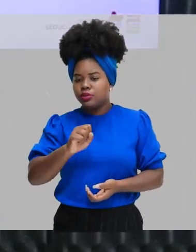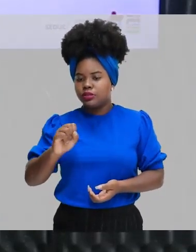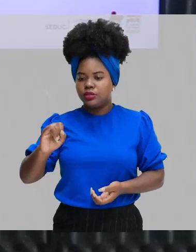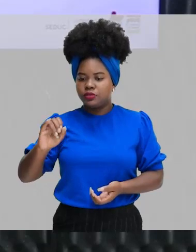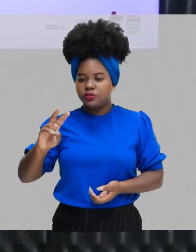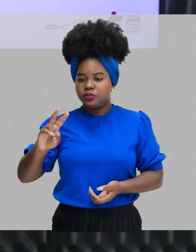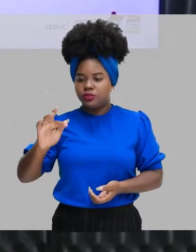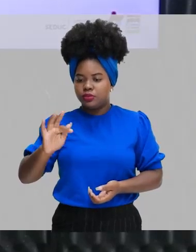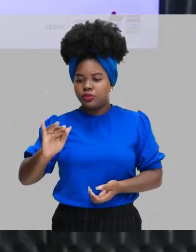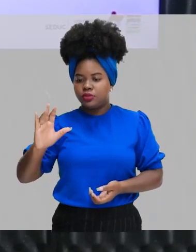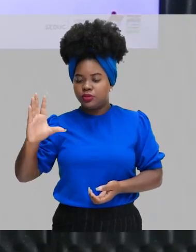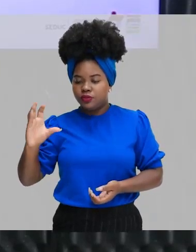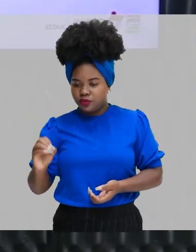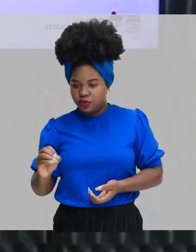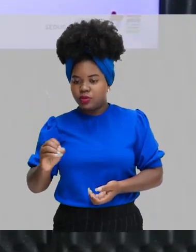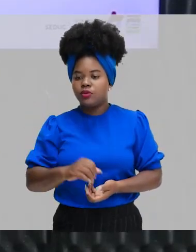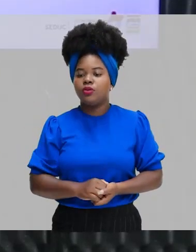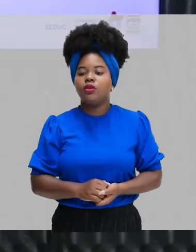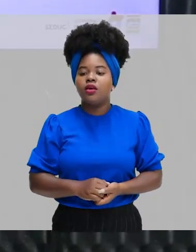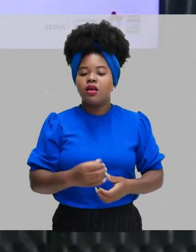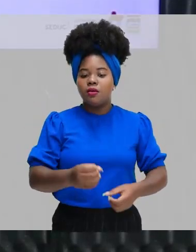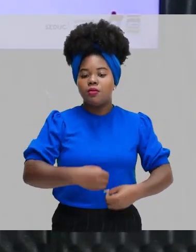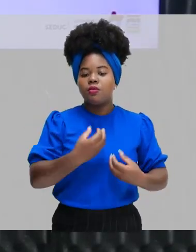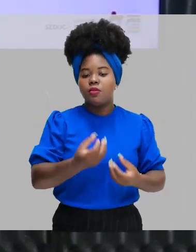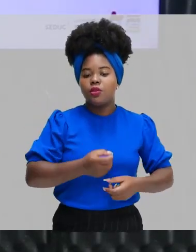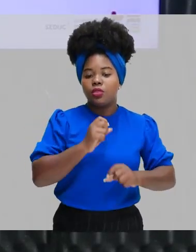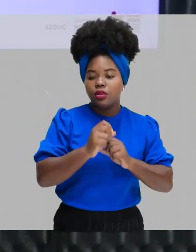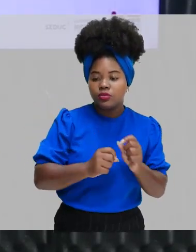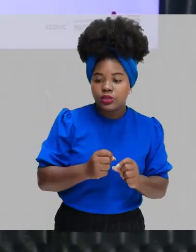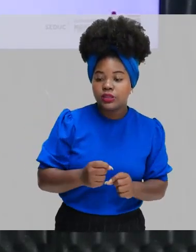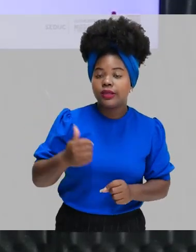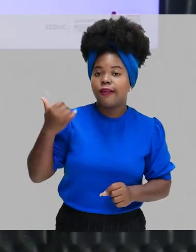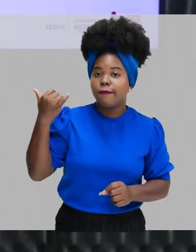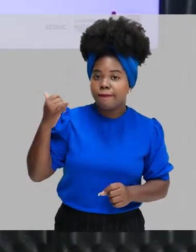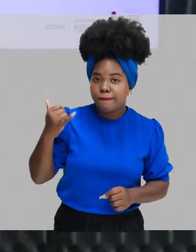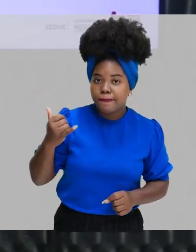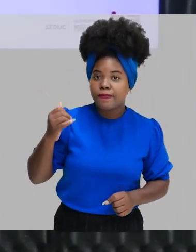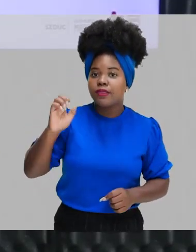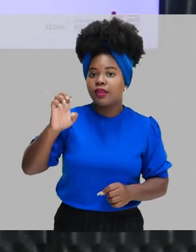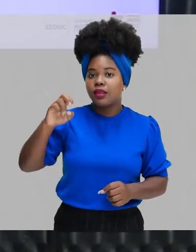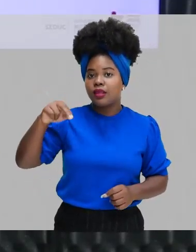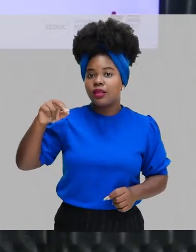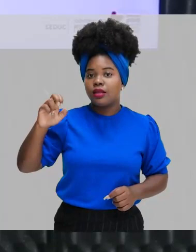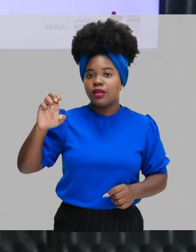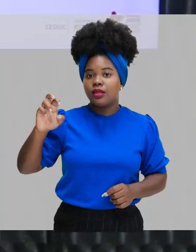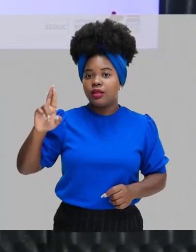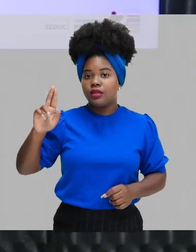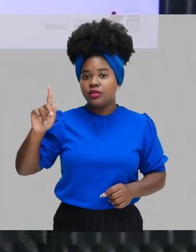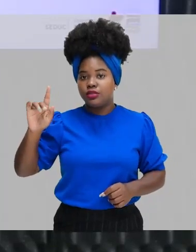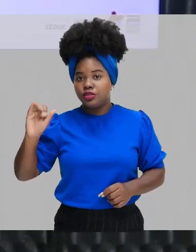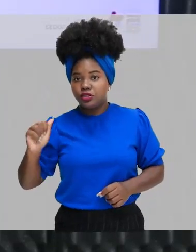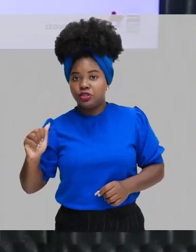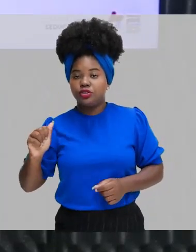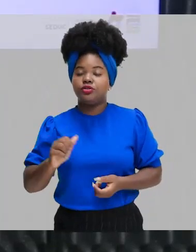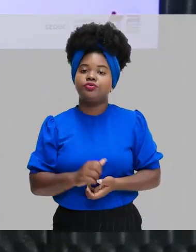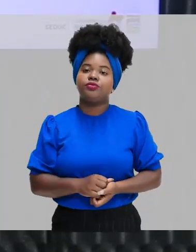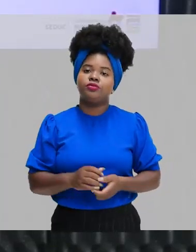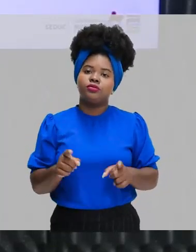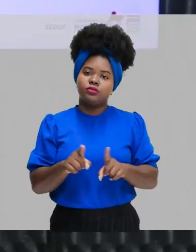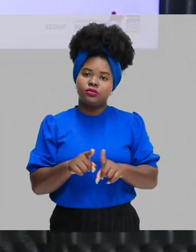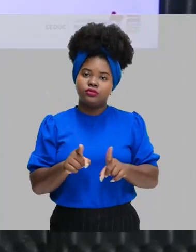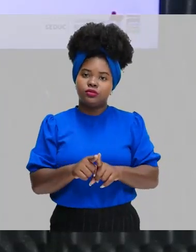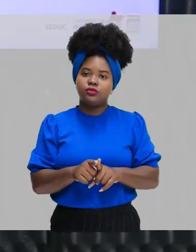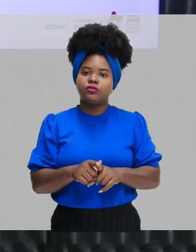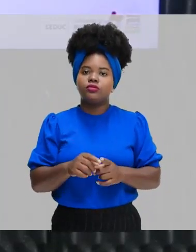produção por exemplo de de energia elétrica nós temos os reatores nucleares eh também para tratamentos podemos